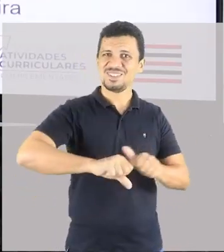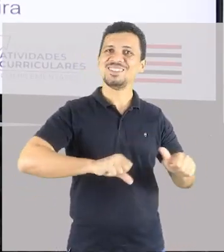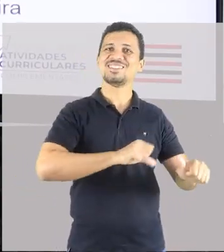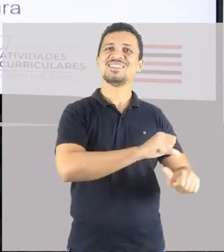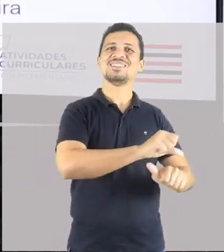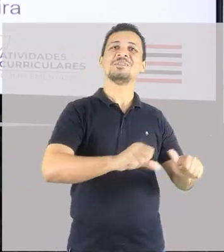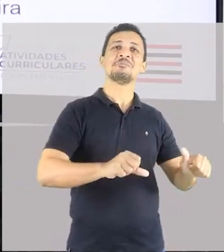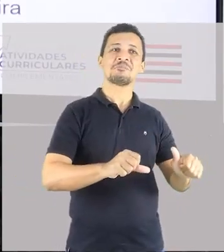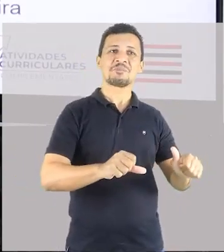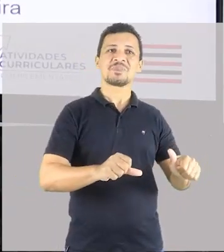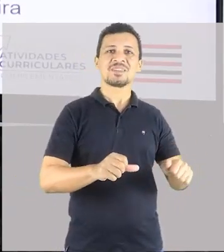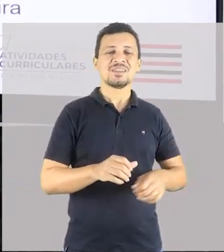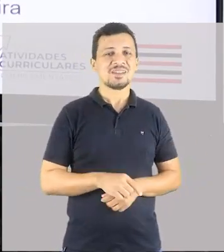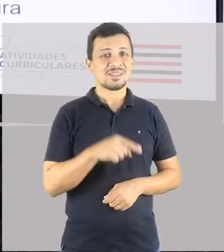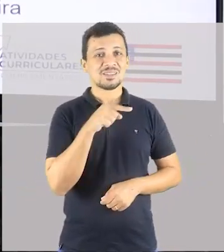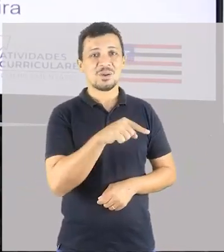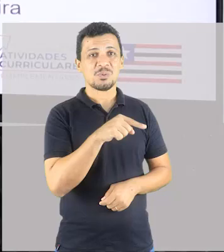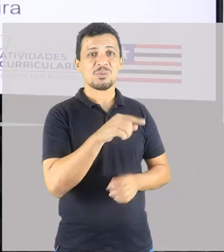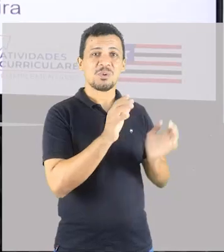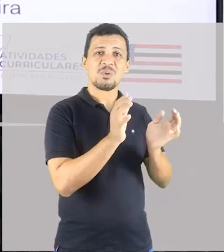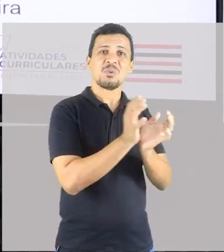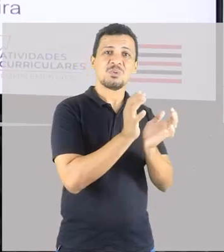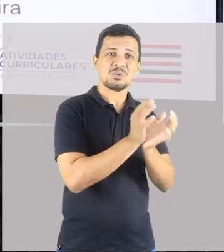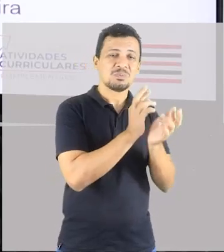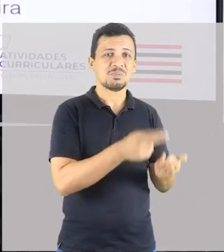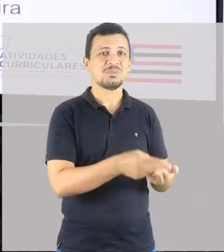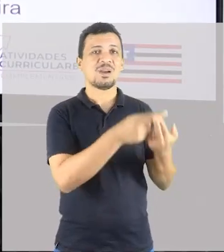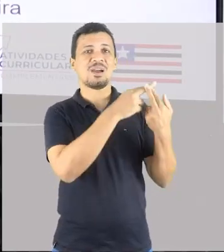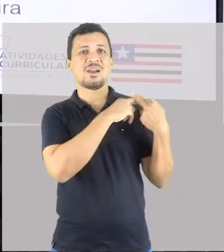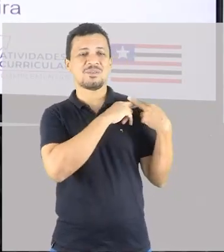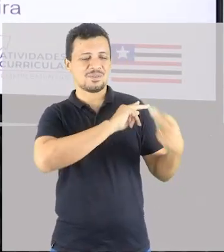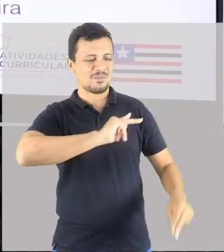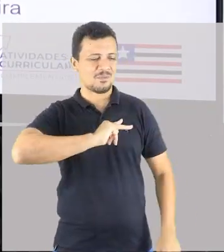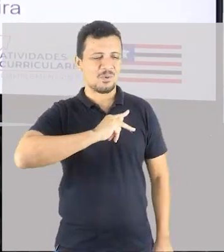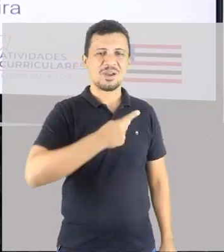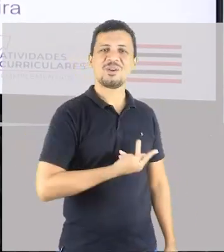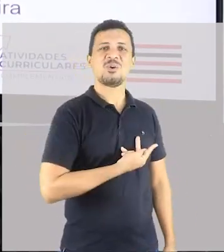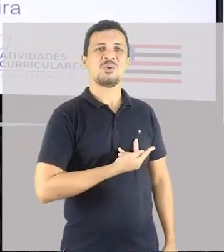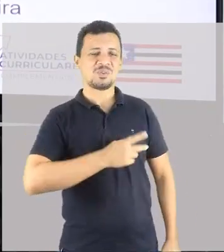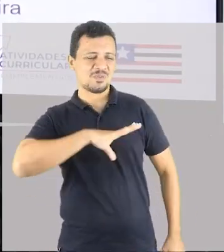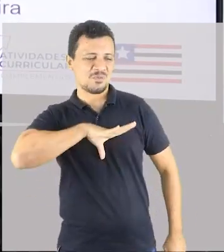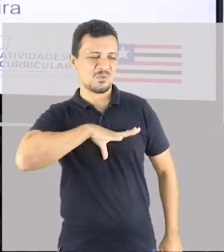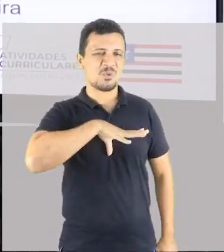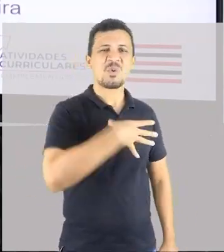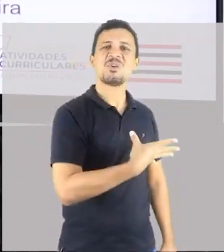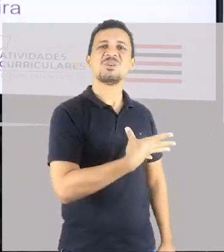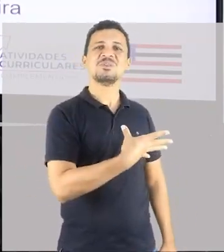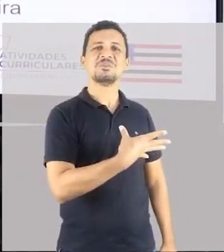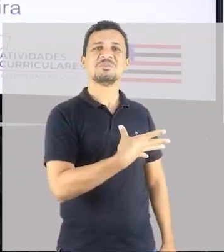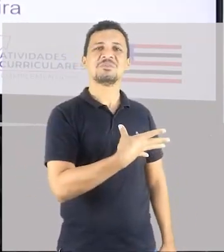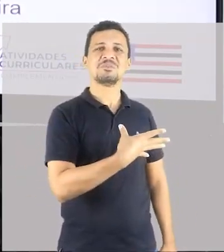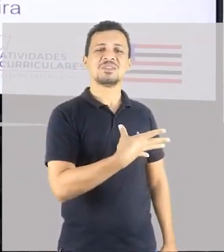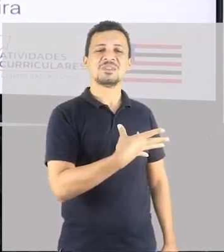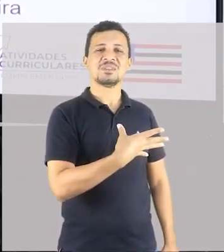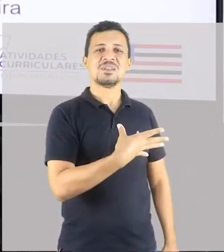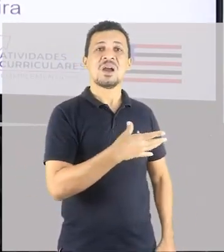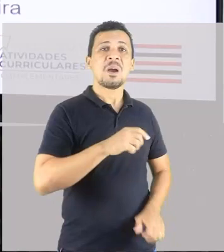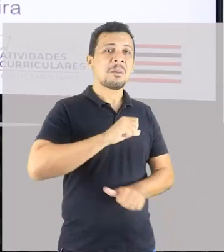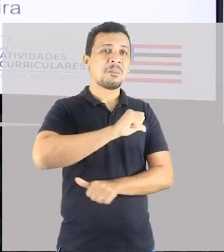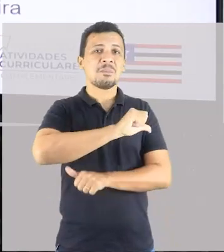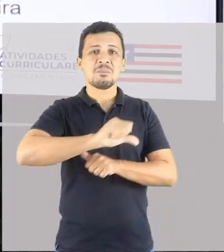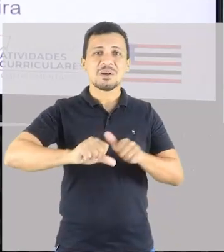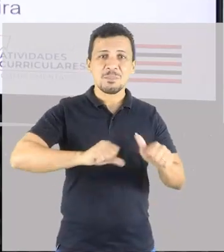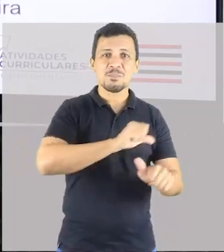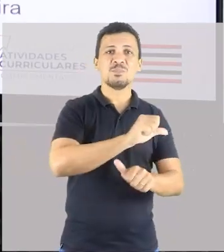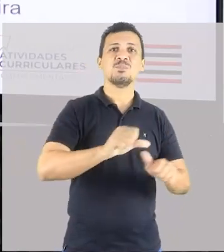transformação, certo? E aqueles que estavam à frente foram heróis, foram corajosos demais, né? Para mudar,